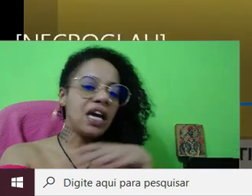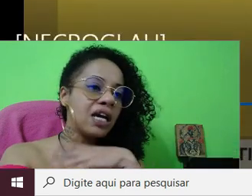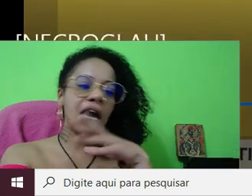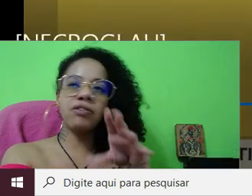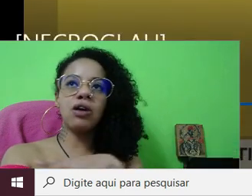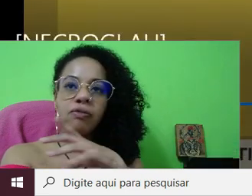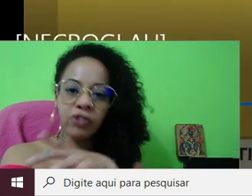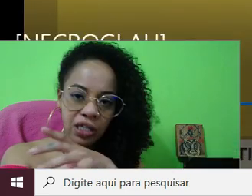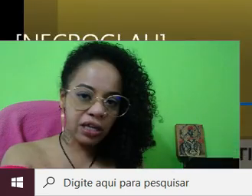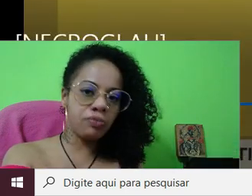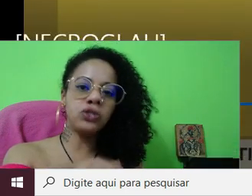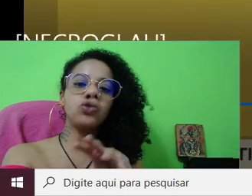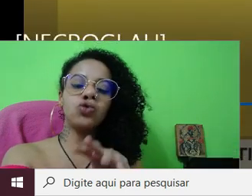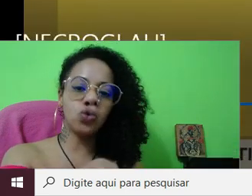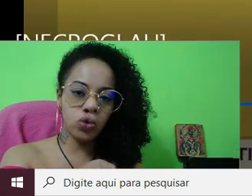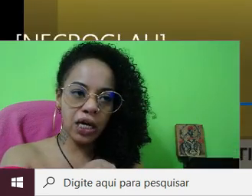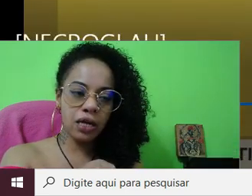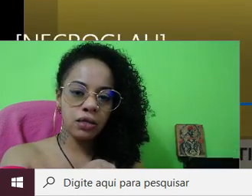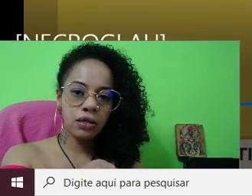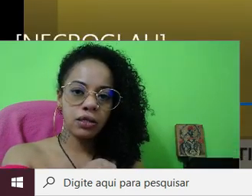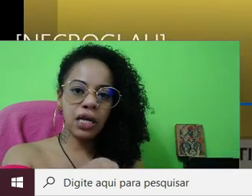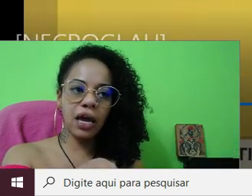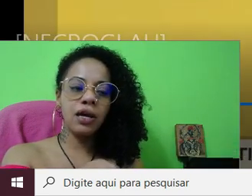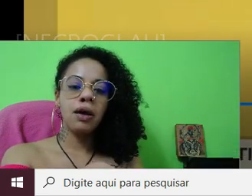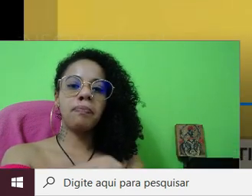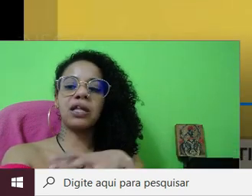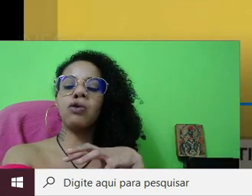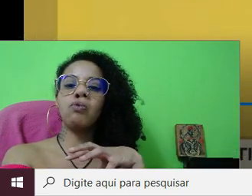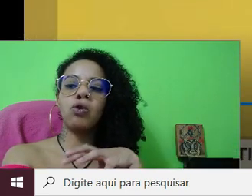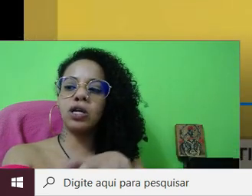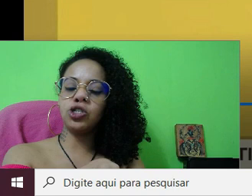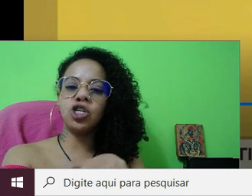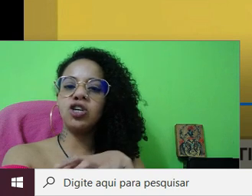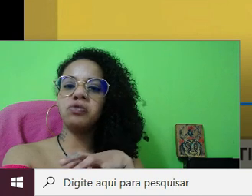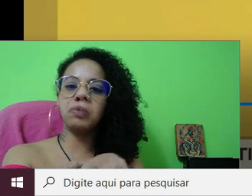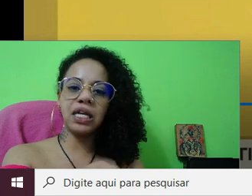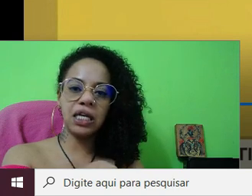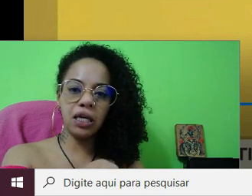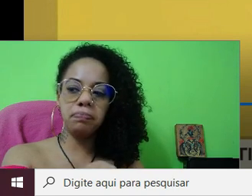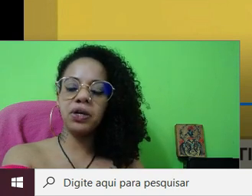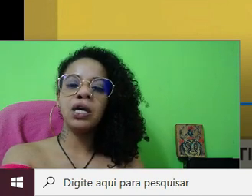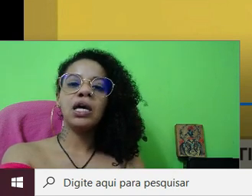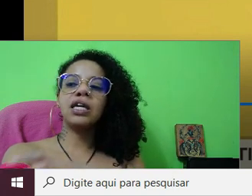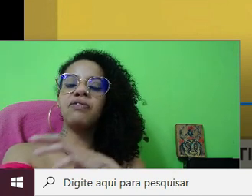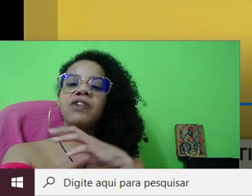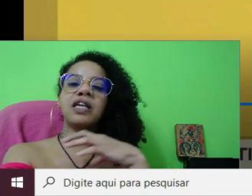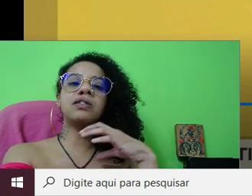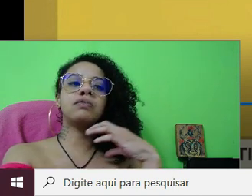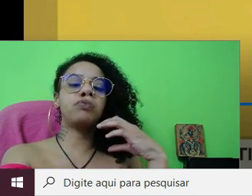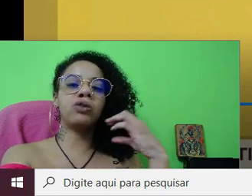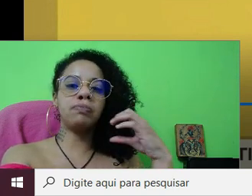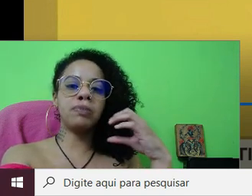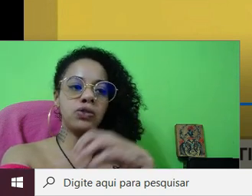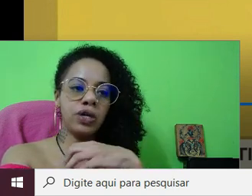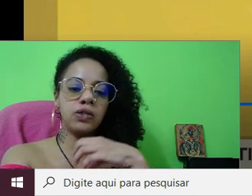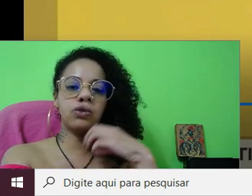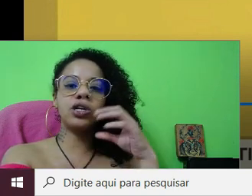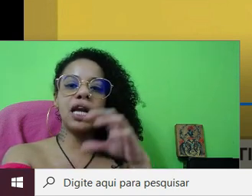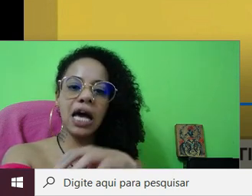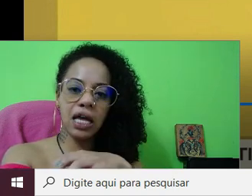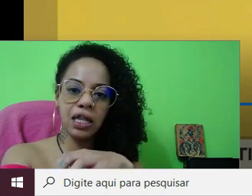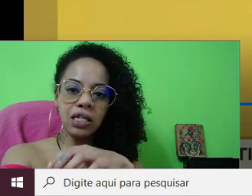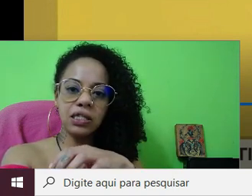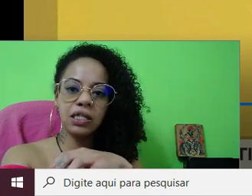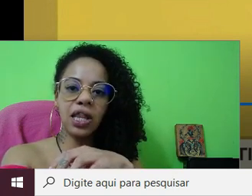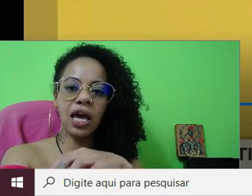sim é só você ter uma estrutura né para ter um coletivo uma equipe que faz programações